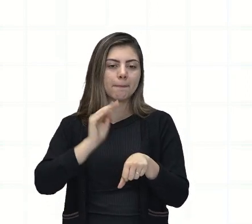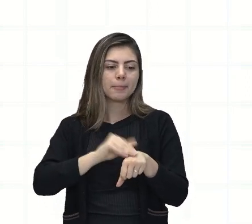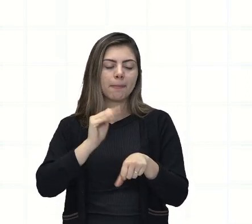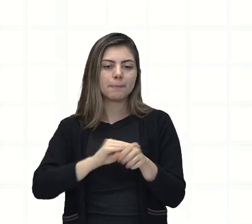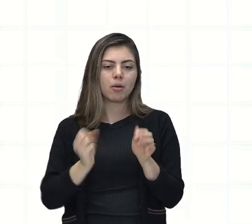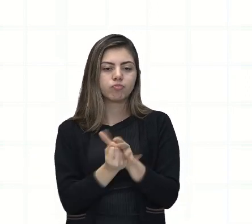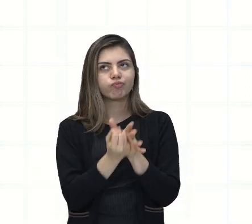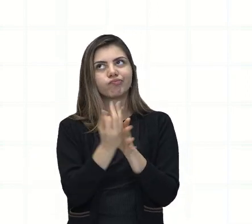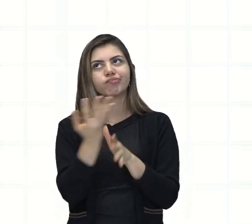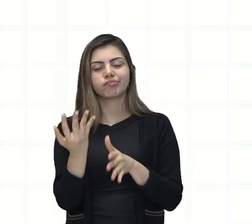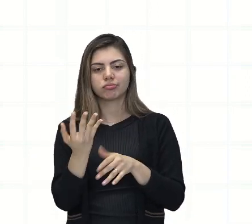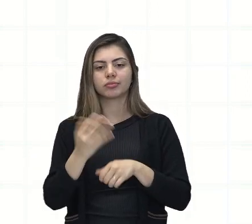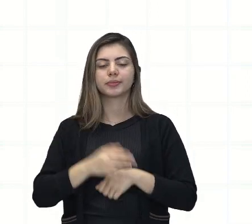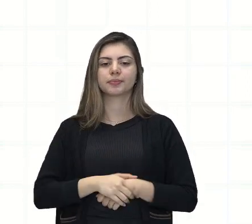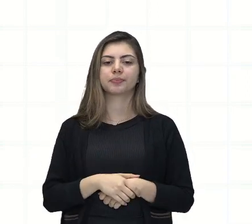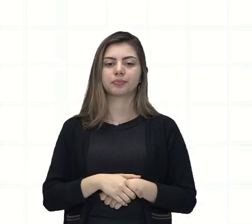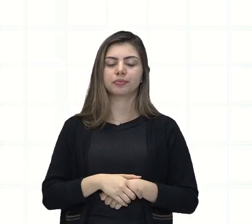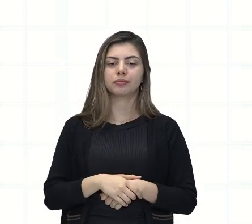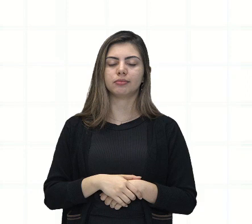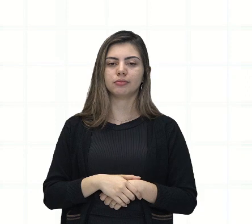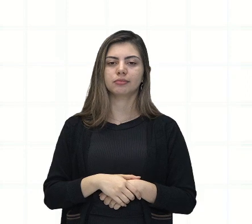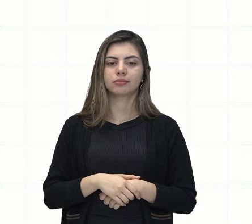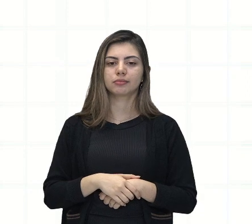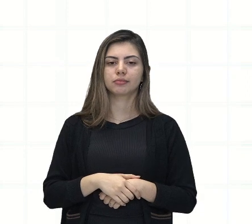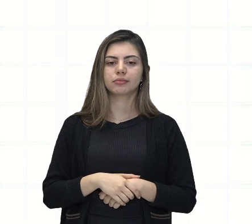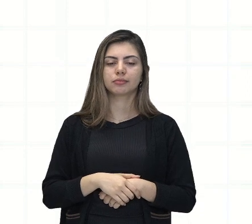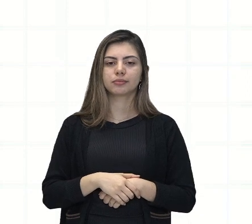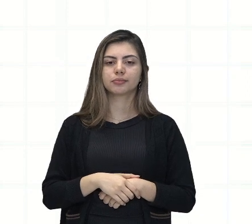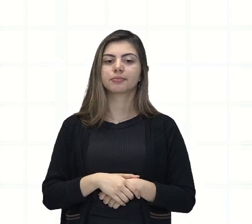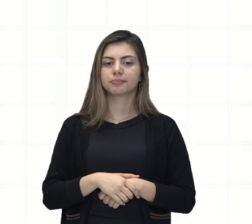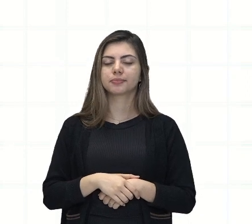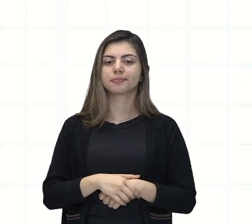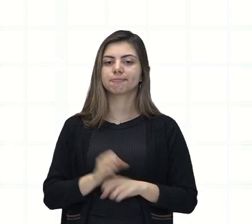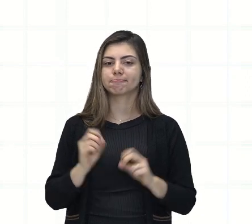vou chamar a tua atenção, Fernando.